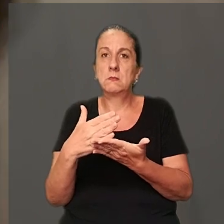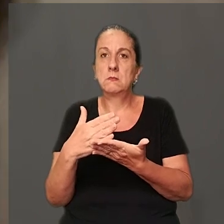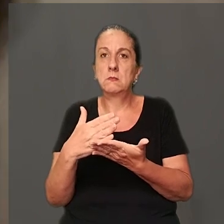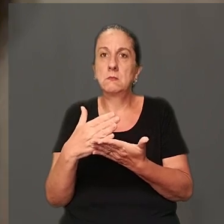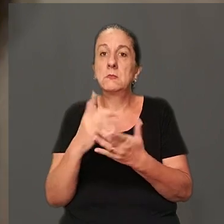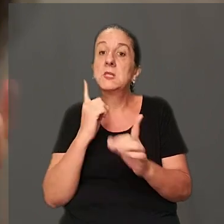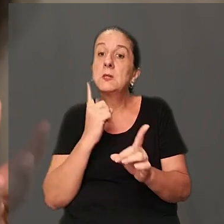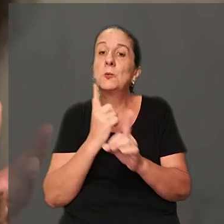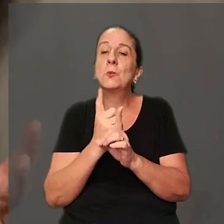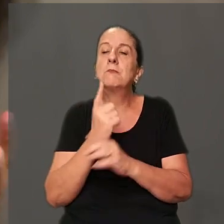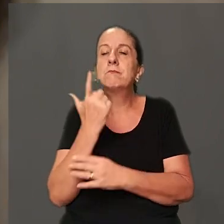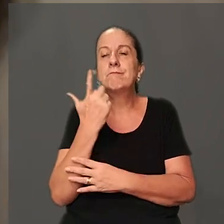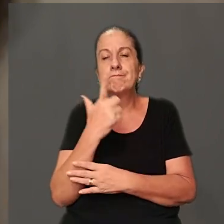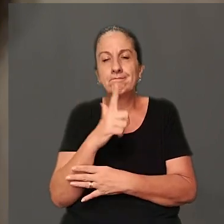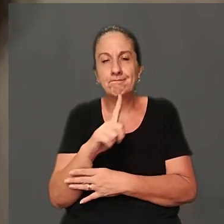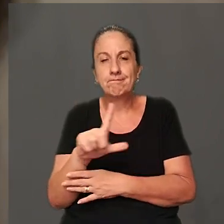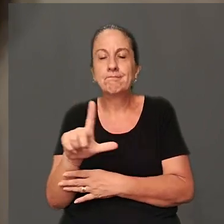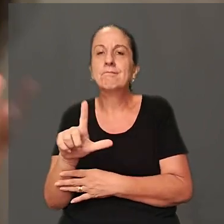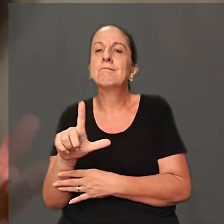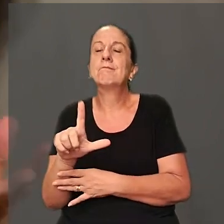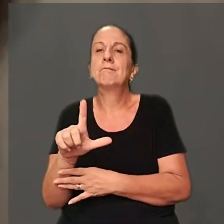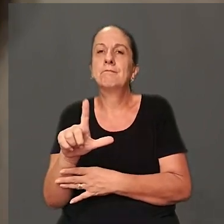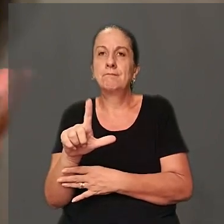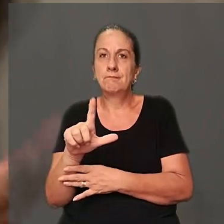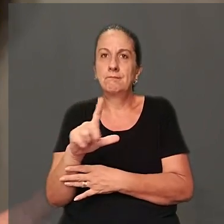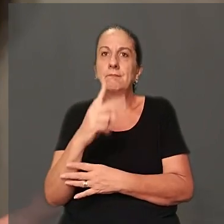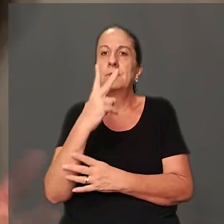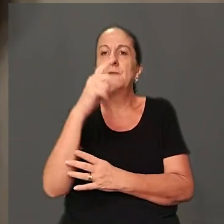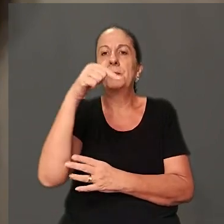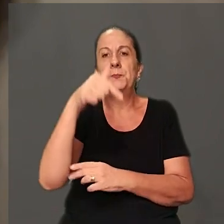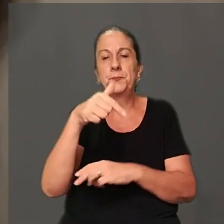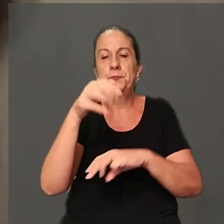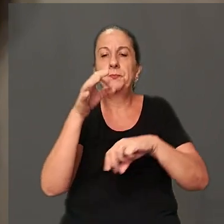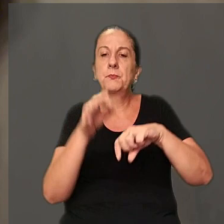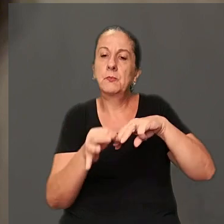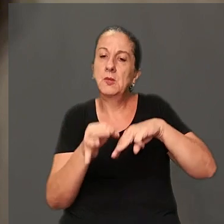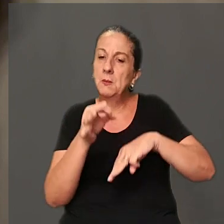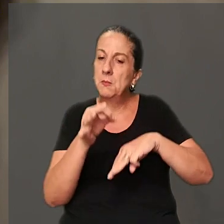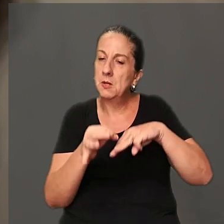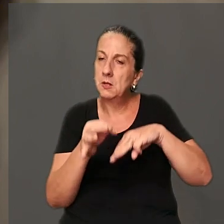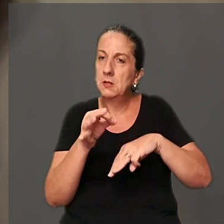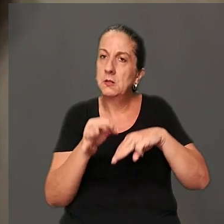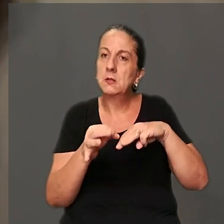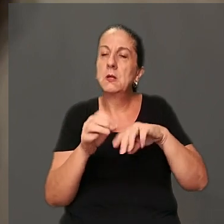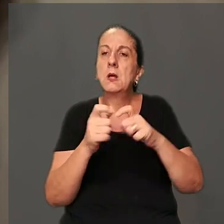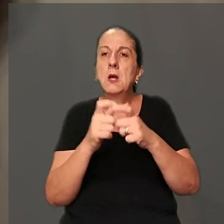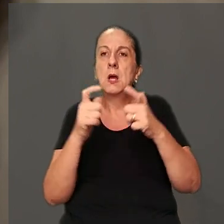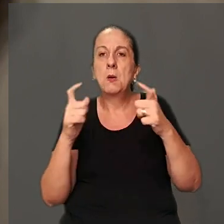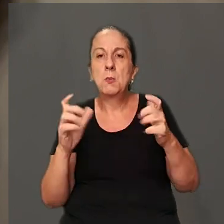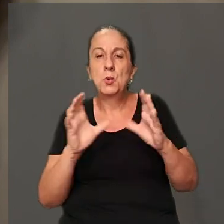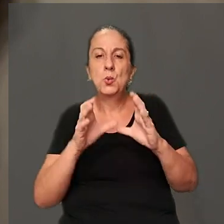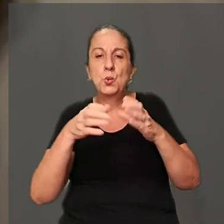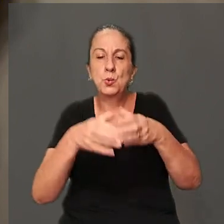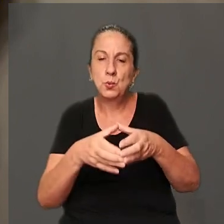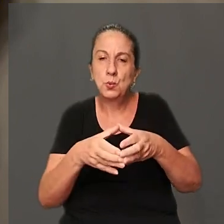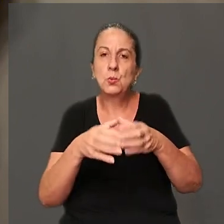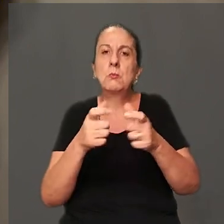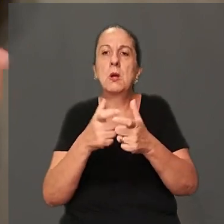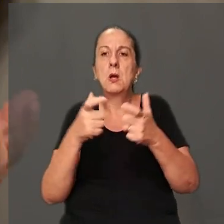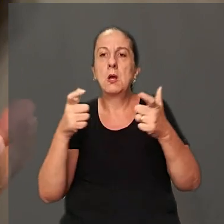se encontrar de novo com os 27 ministros, aumentou-se o número de turmas,